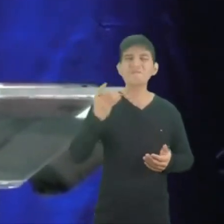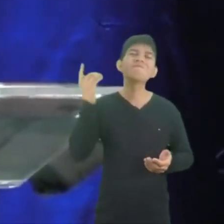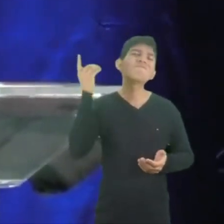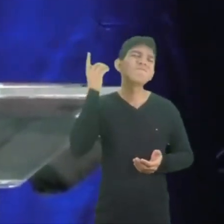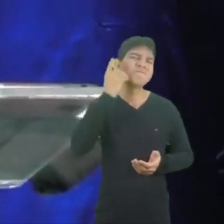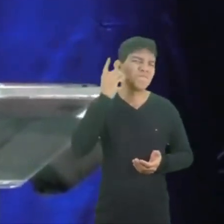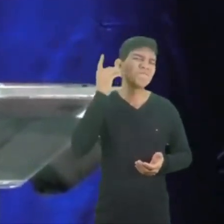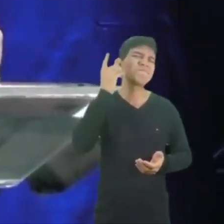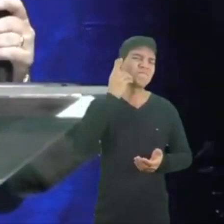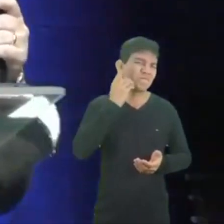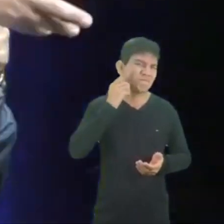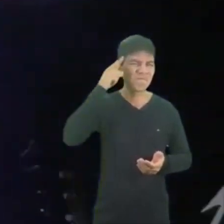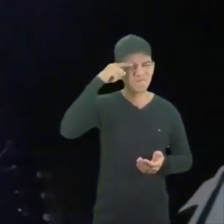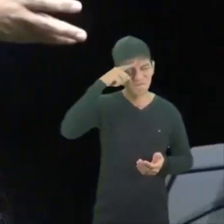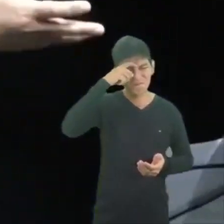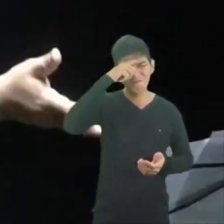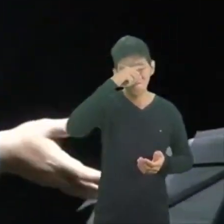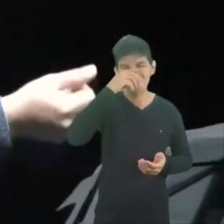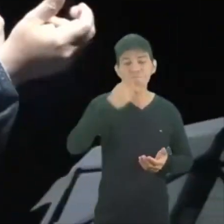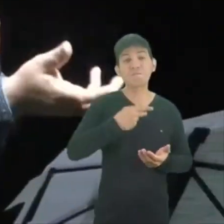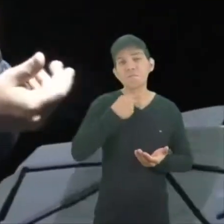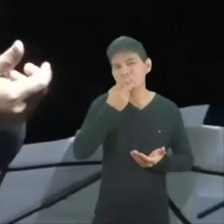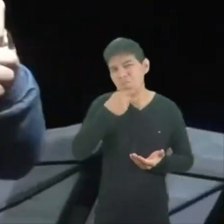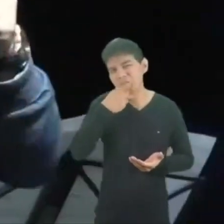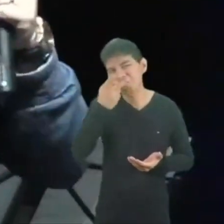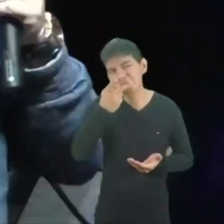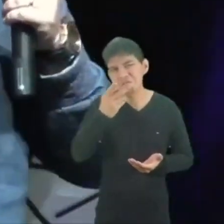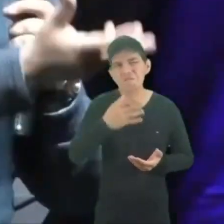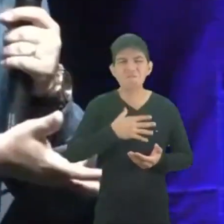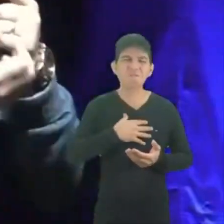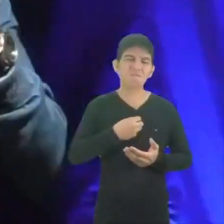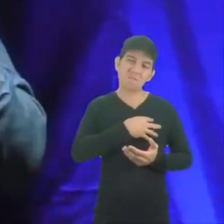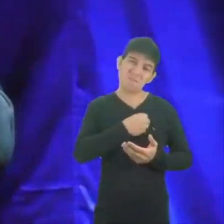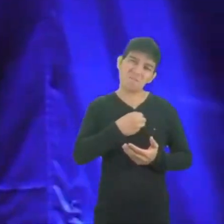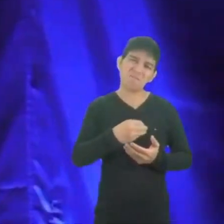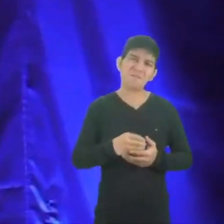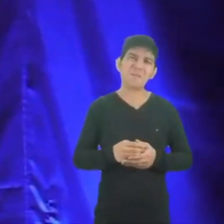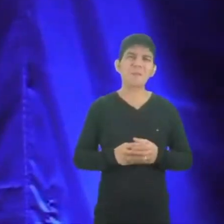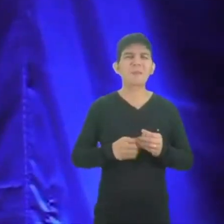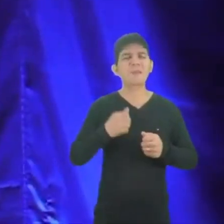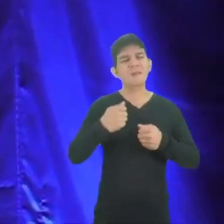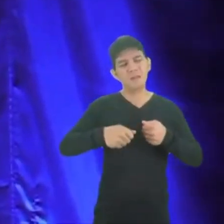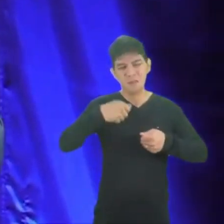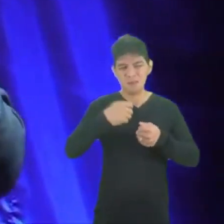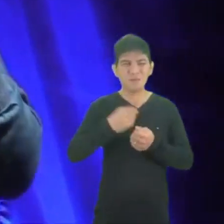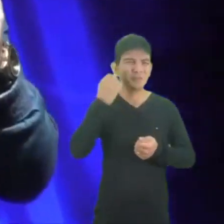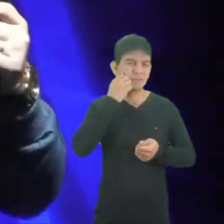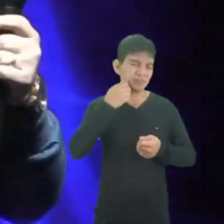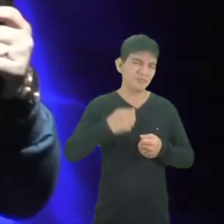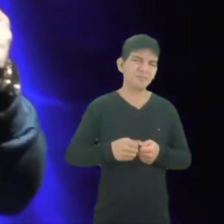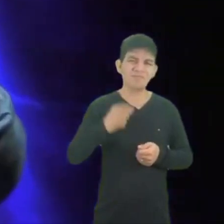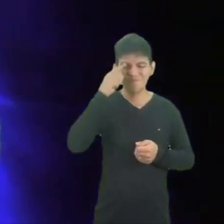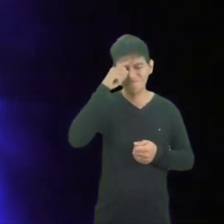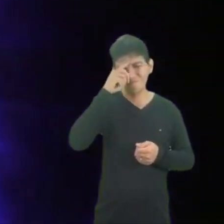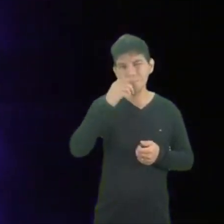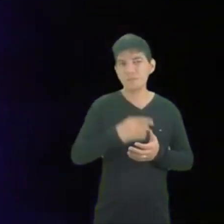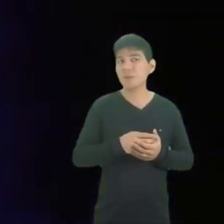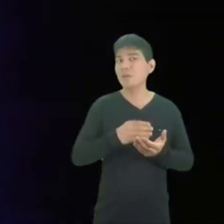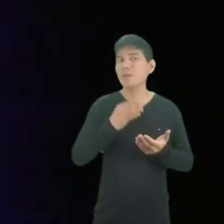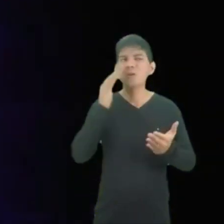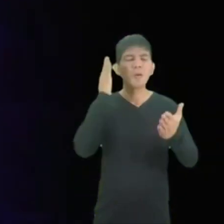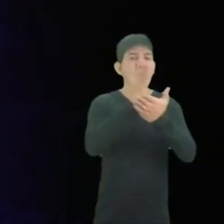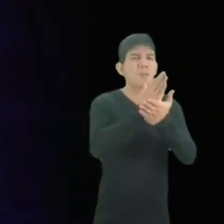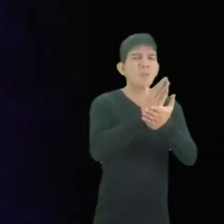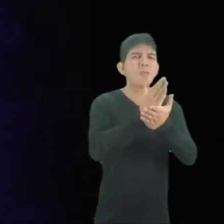difíceis. E quando eu falava para ele ali a respeito de dias difíceis, o que poderia acontecer, e ele me interrompe no meio da conversa, e